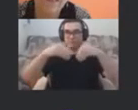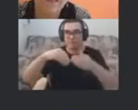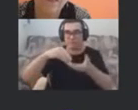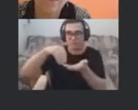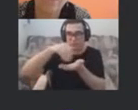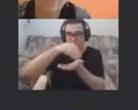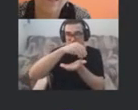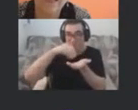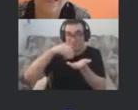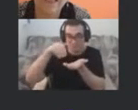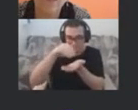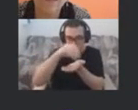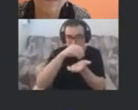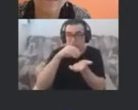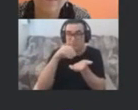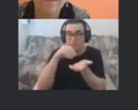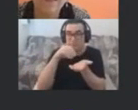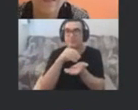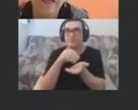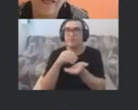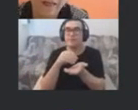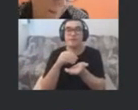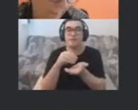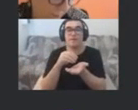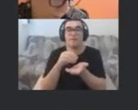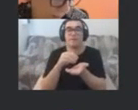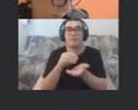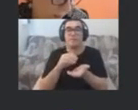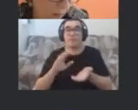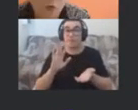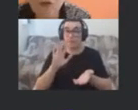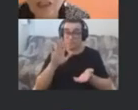essa amostra, é importante a gente